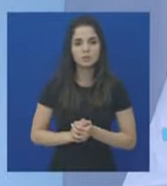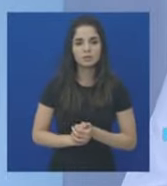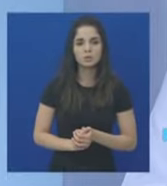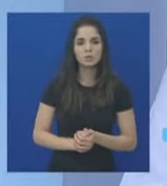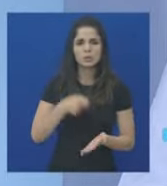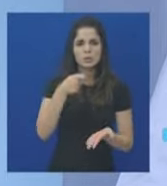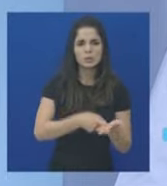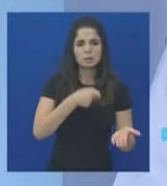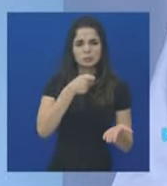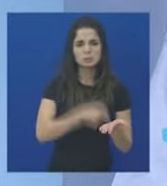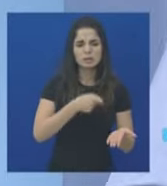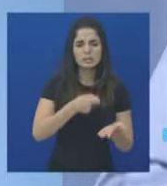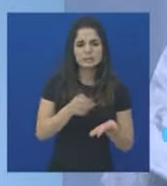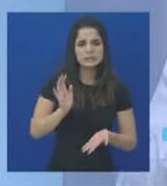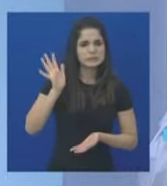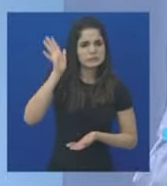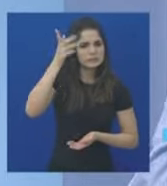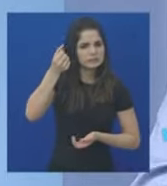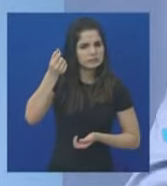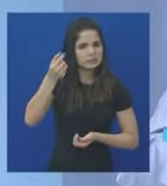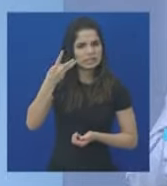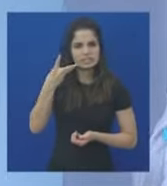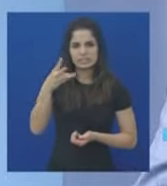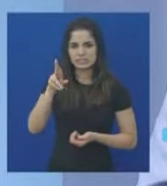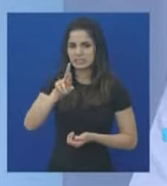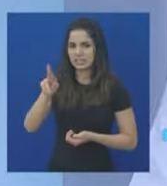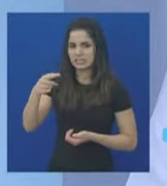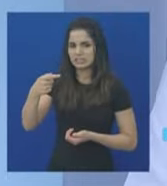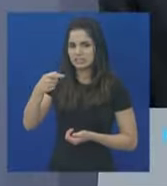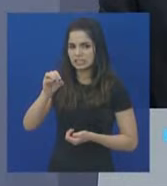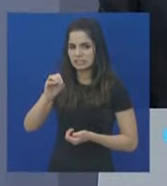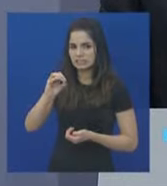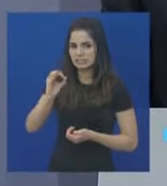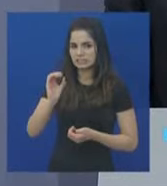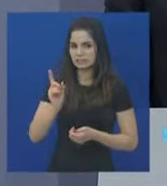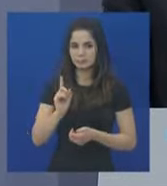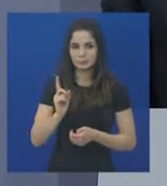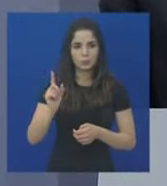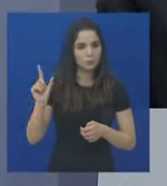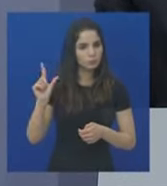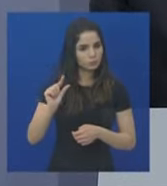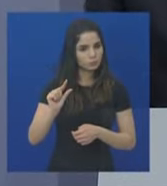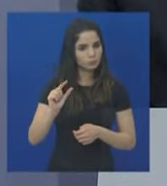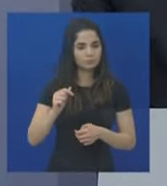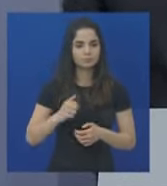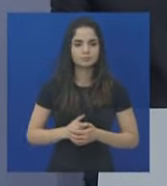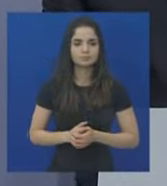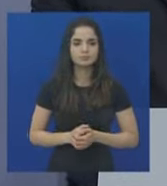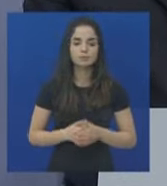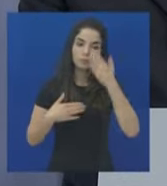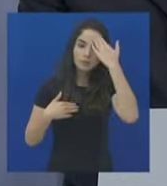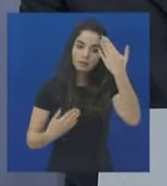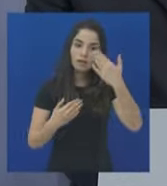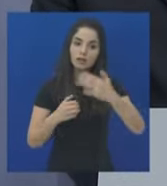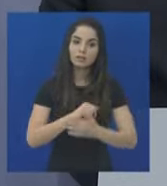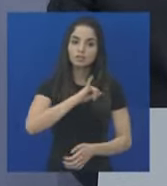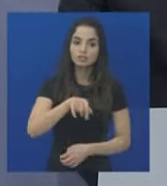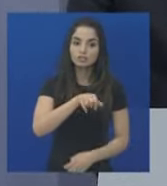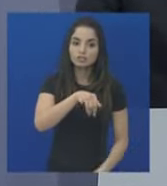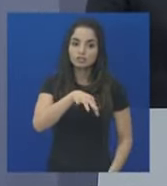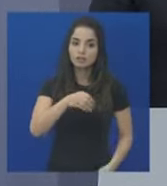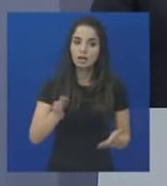passagem mais cara do Brasil, que é R$,70. Obrigado, candidato Paulo César. O candidato Jânio